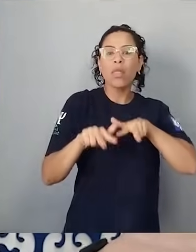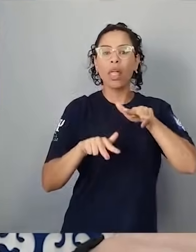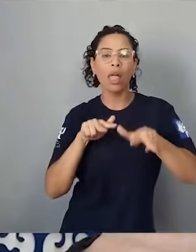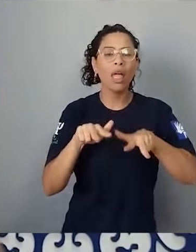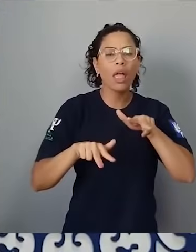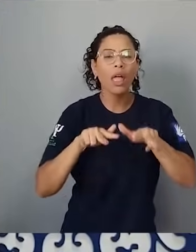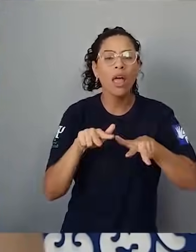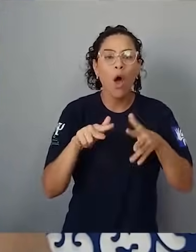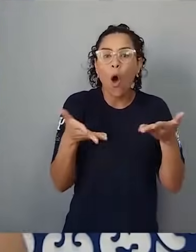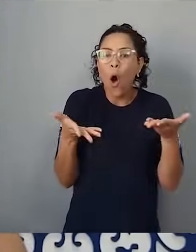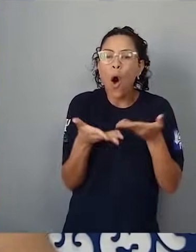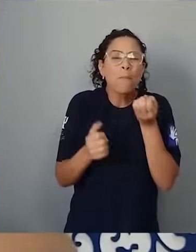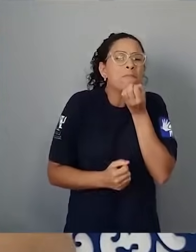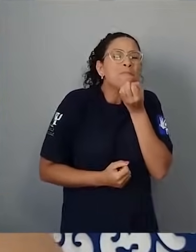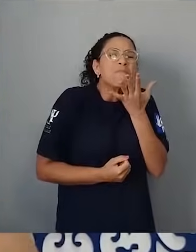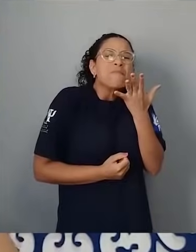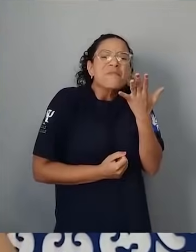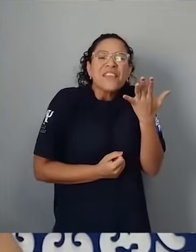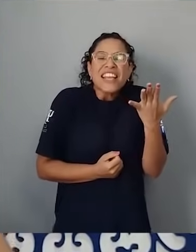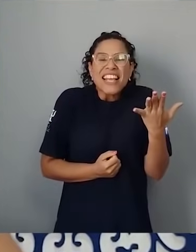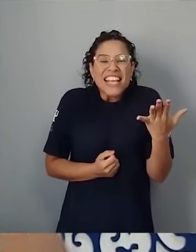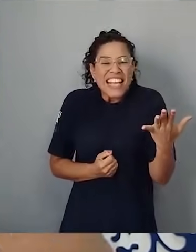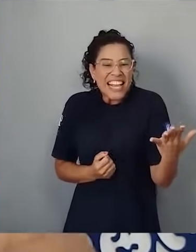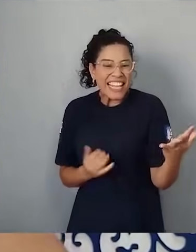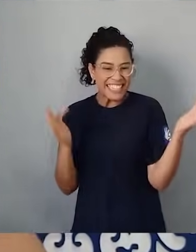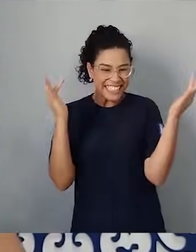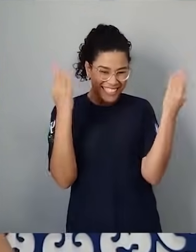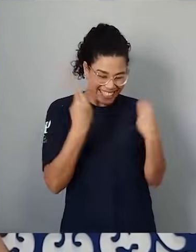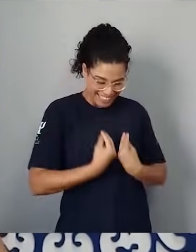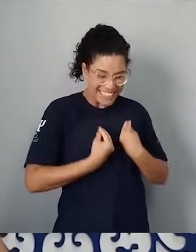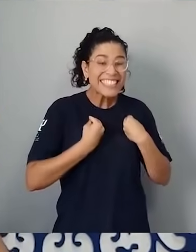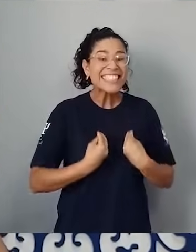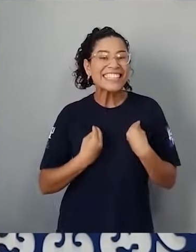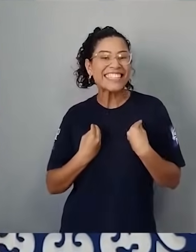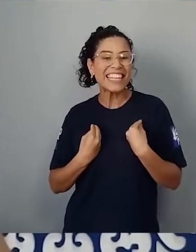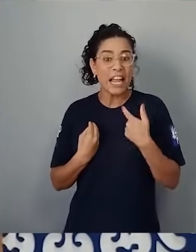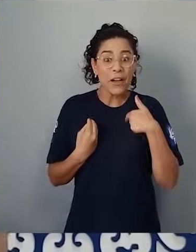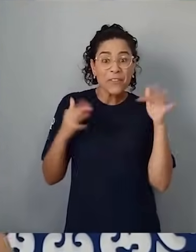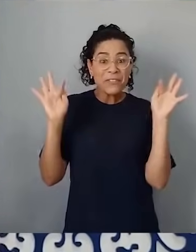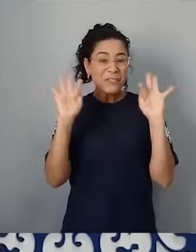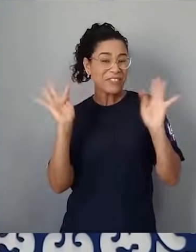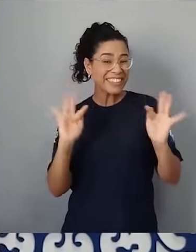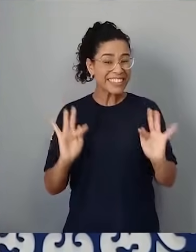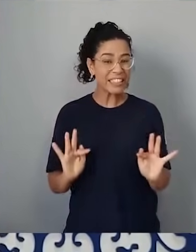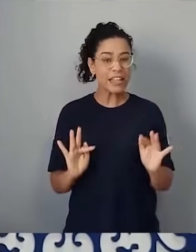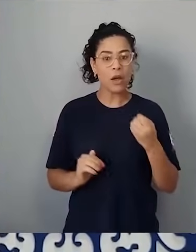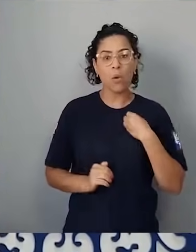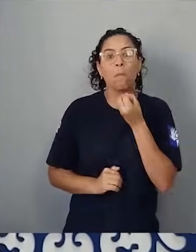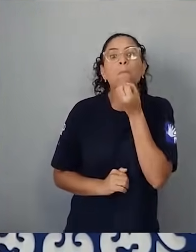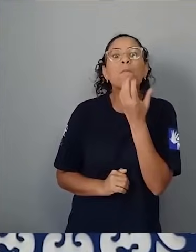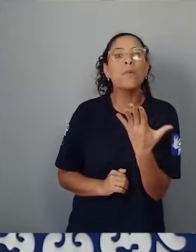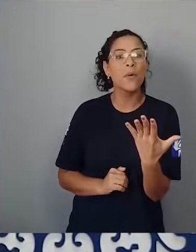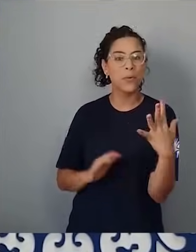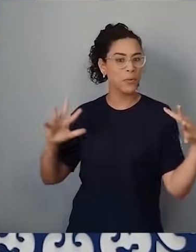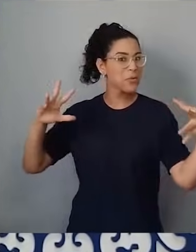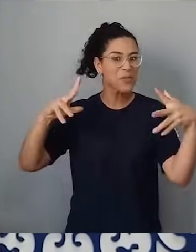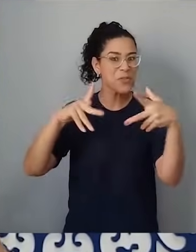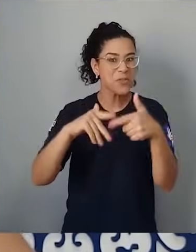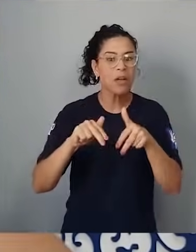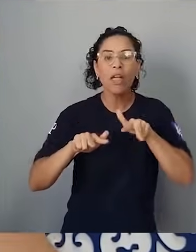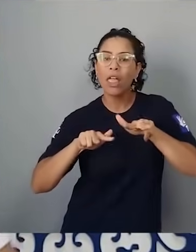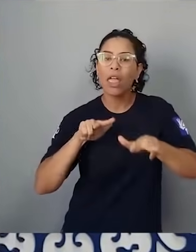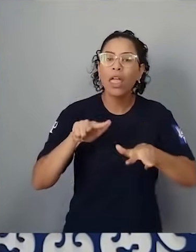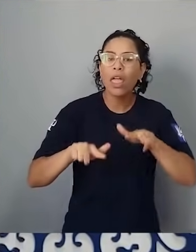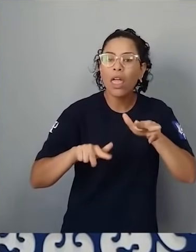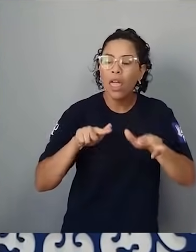vida. Quero ser bonzinho com todo mundo. Mas logo que saiu de casa, o camaleão